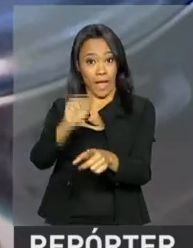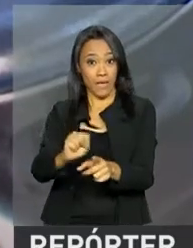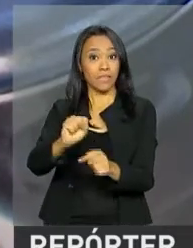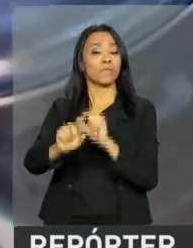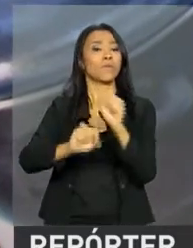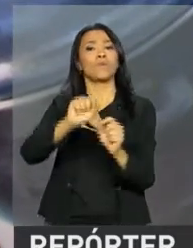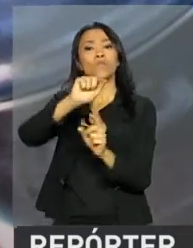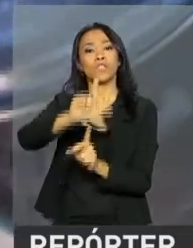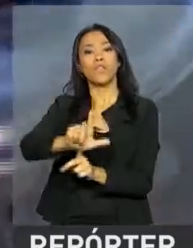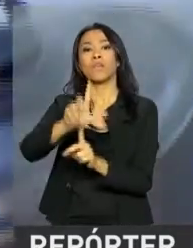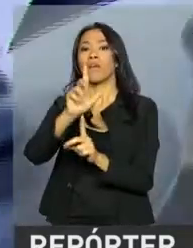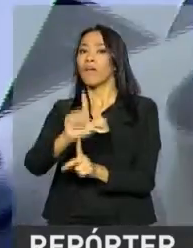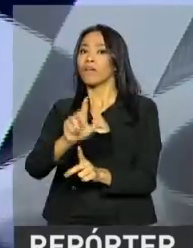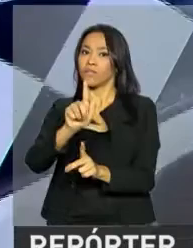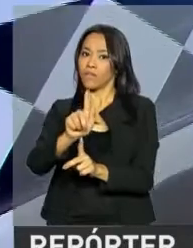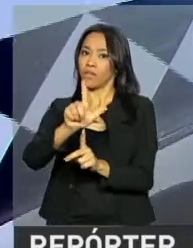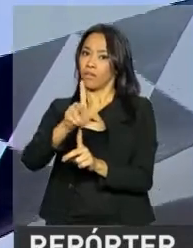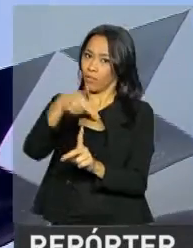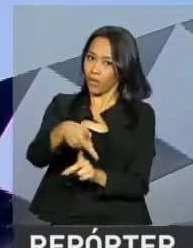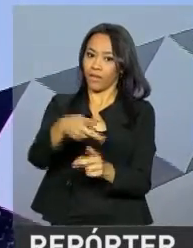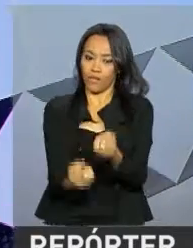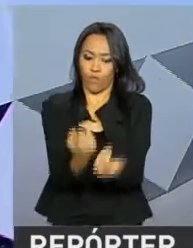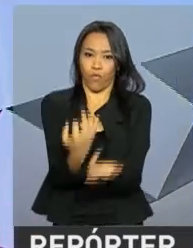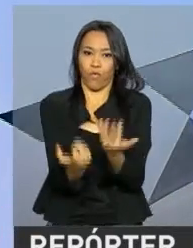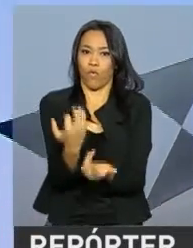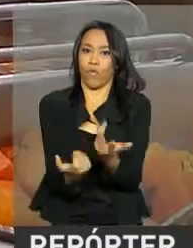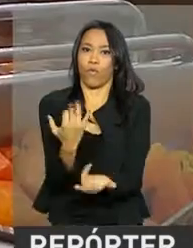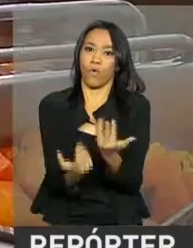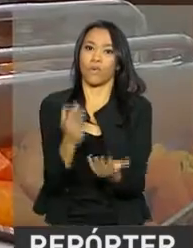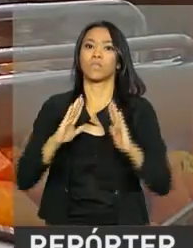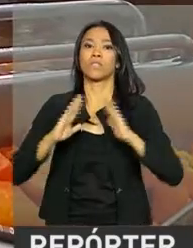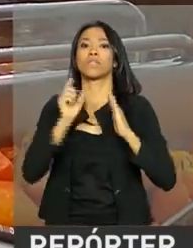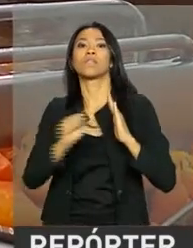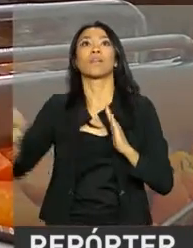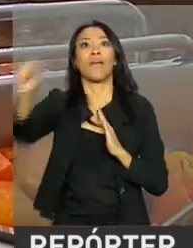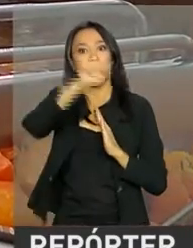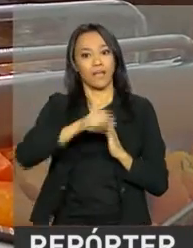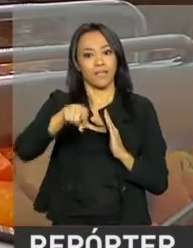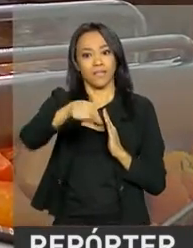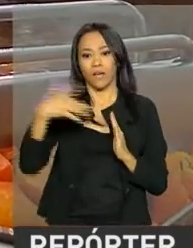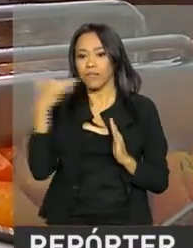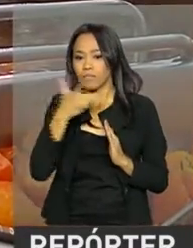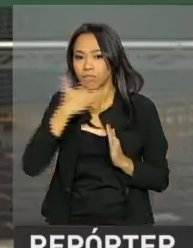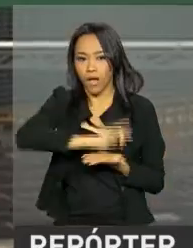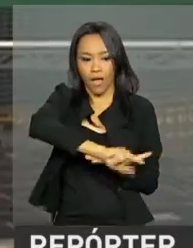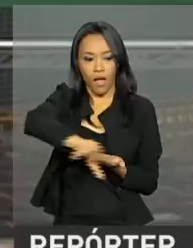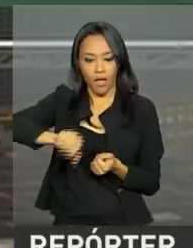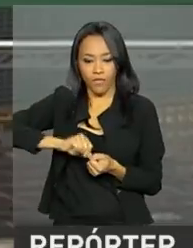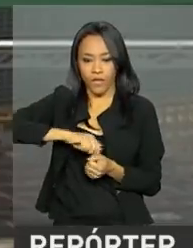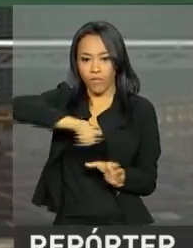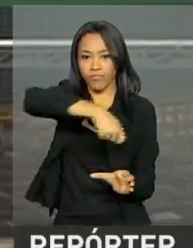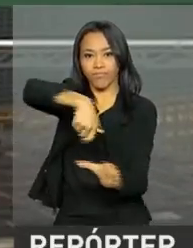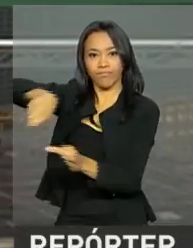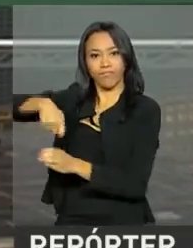mantém acesa a chama da maioria dos fogões nas casas do brasil um caldeirão de sabores regionais que ganha a